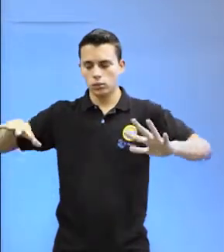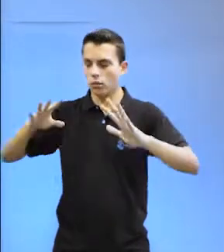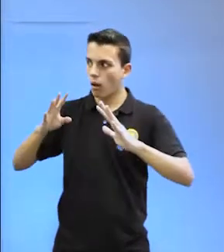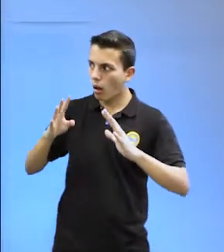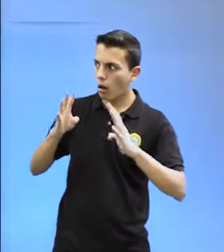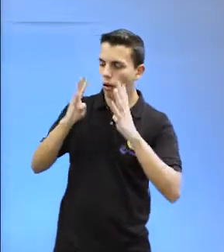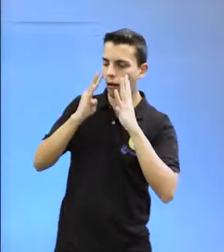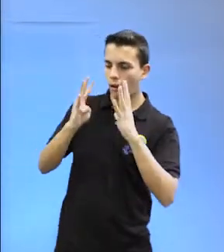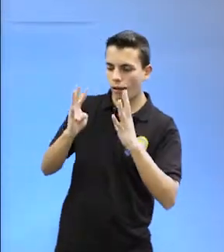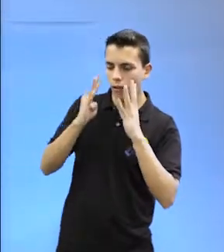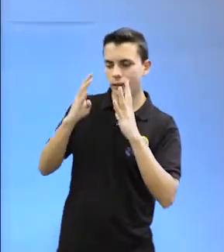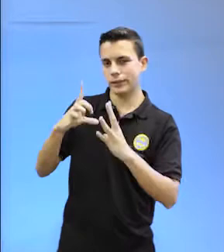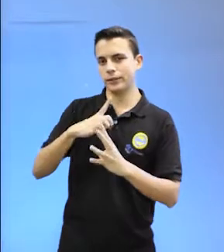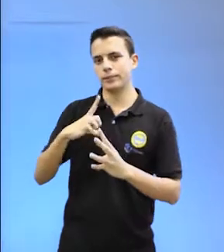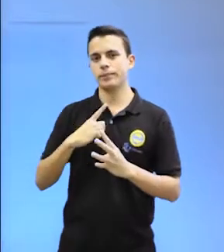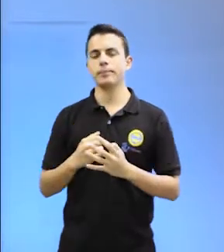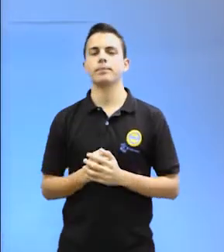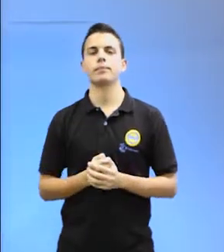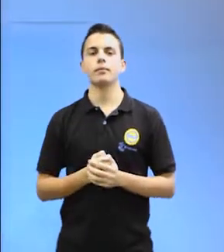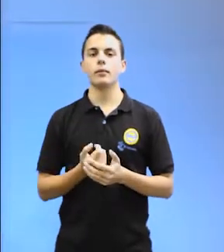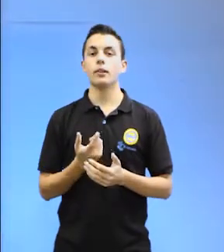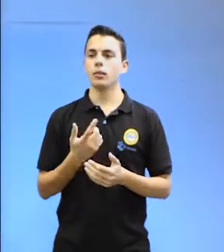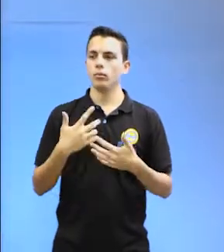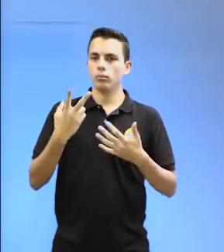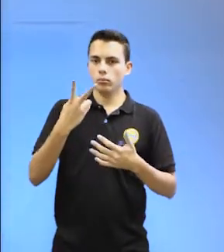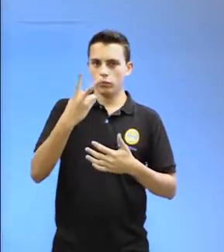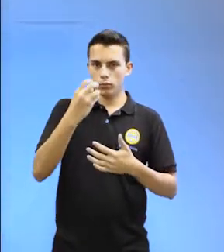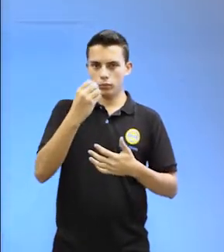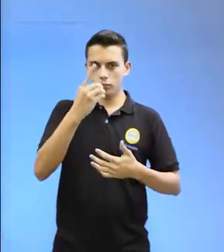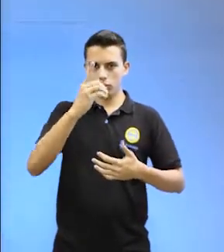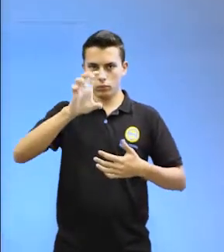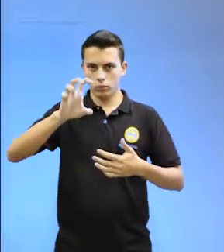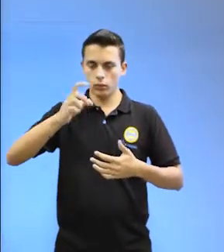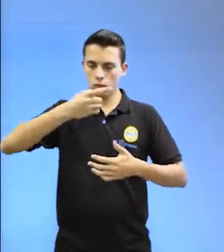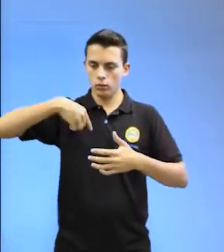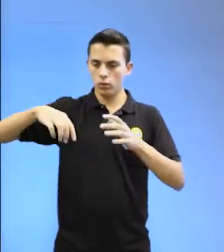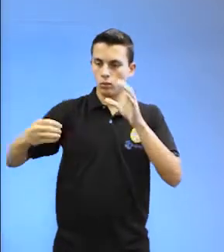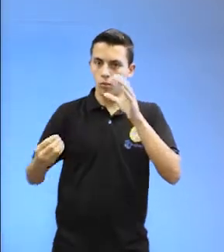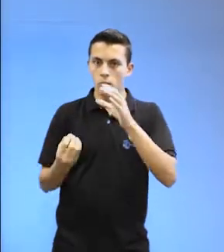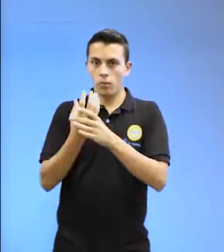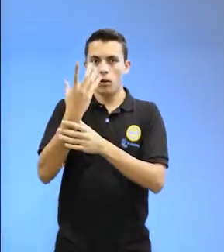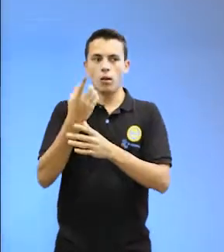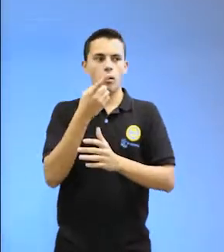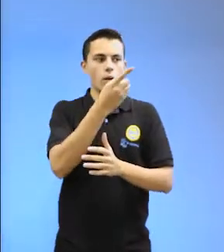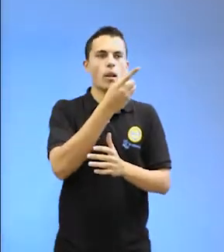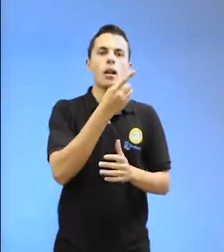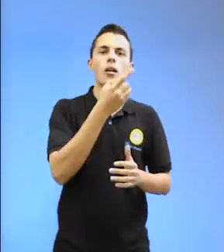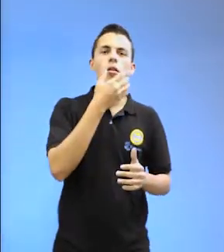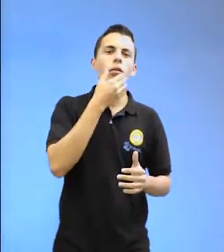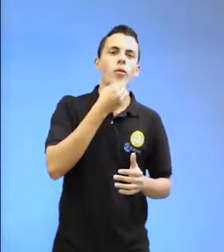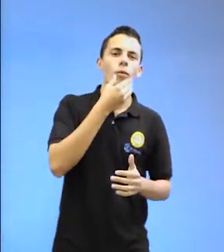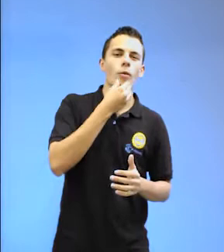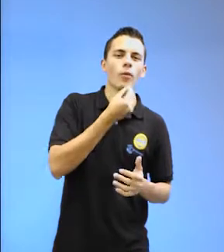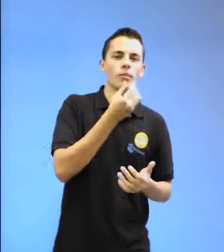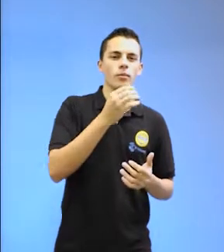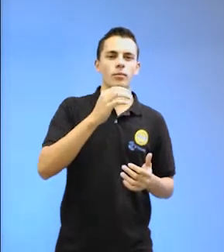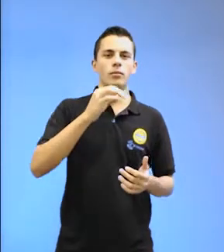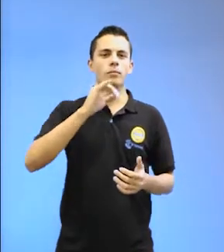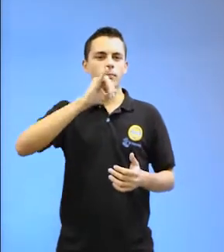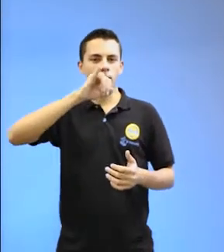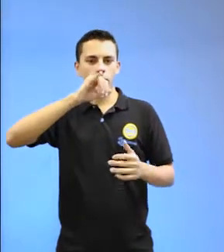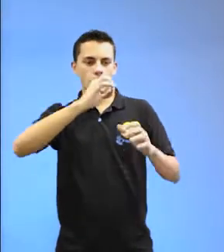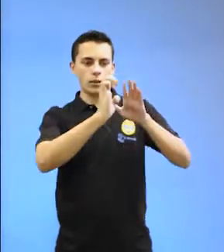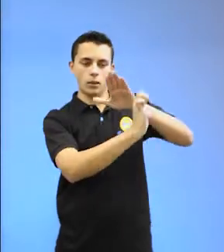em 2015, quando nós lançamos, Maristela, um cliente nosso aqui em Jundiaí, uma empresa, uma